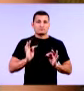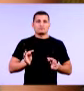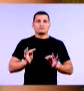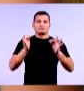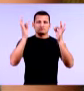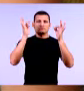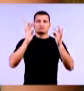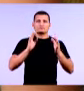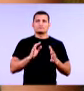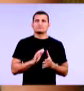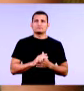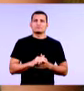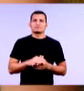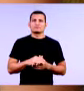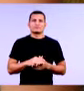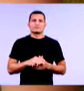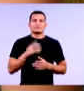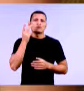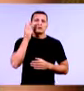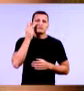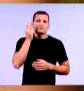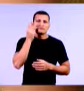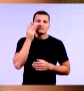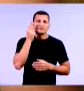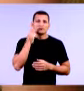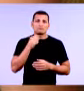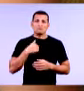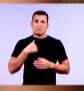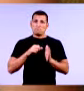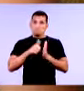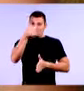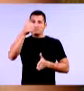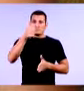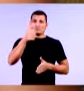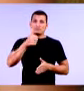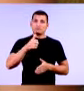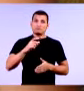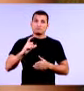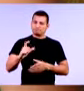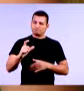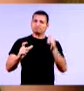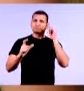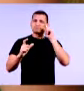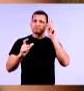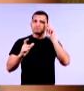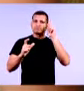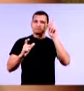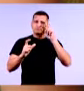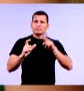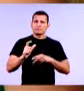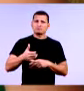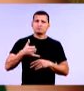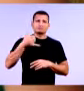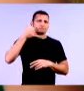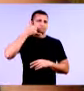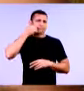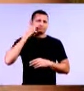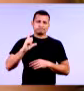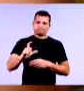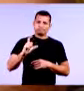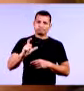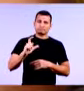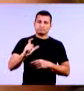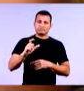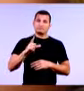né? Foi em Fortaleza, quando eu ganhei meu primeiro Motorola, aquele tijolão que a gente tinha, que andava com duas baterias. Eu tinha